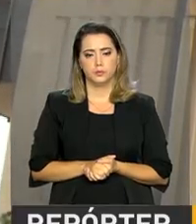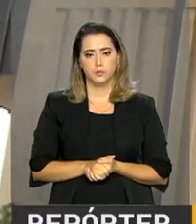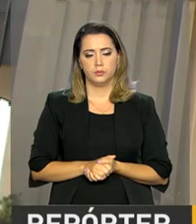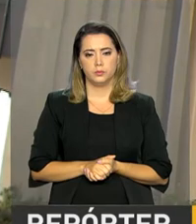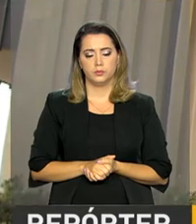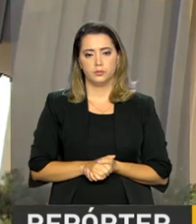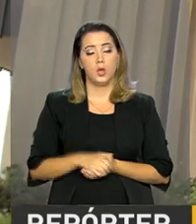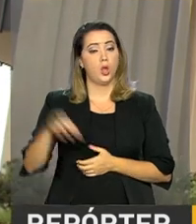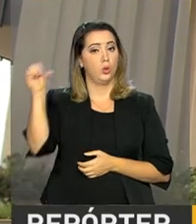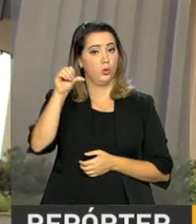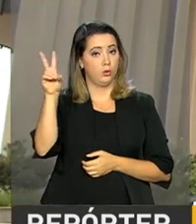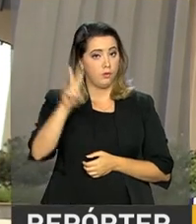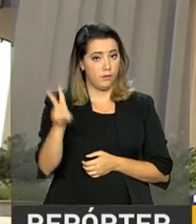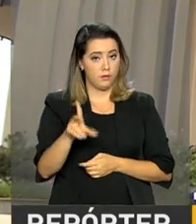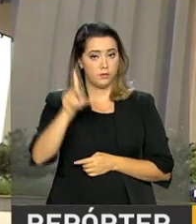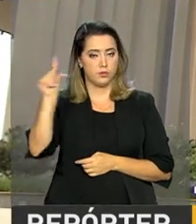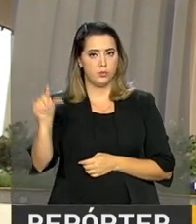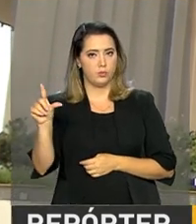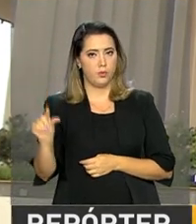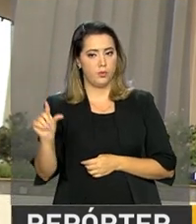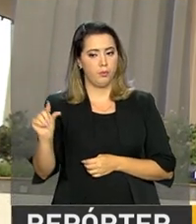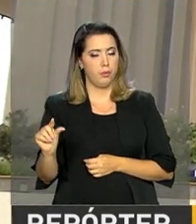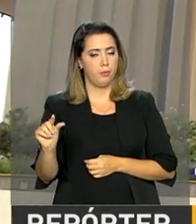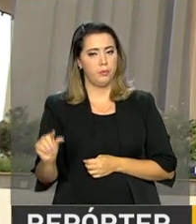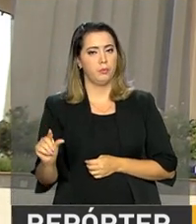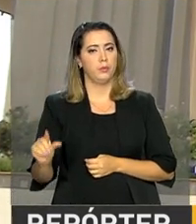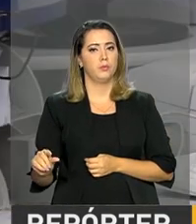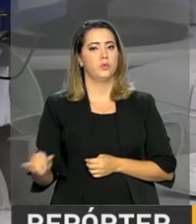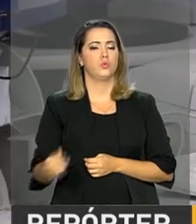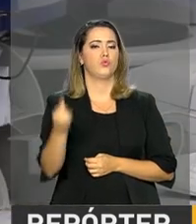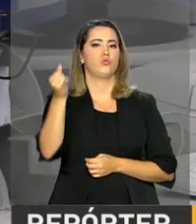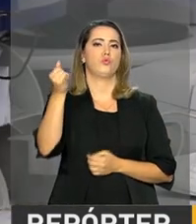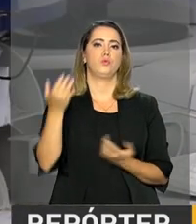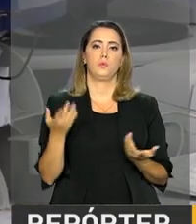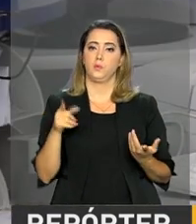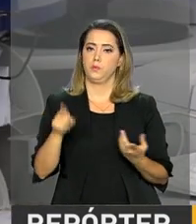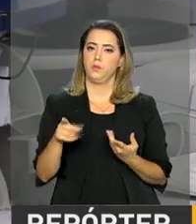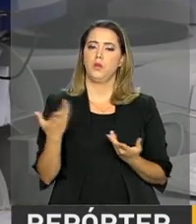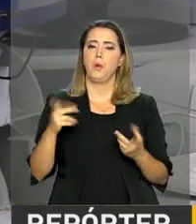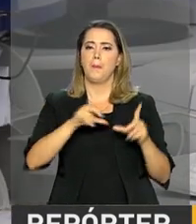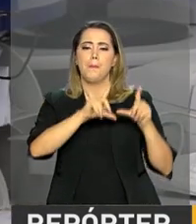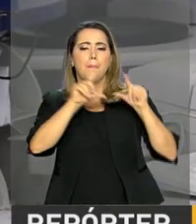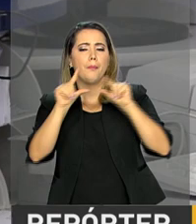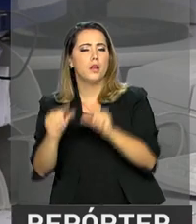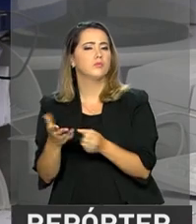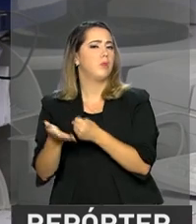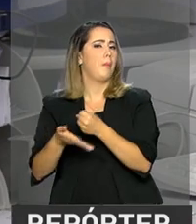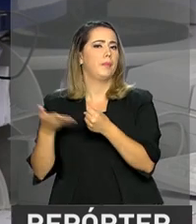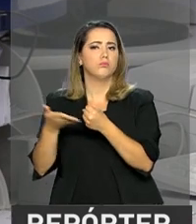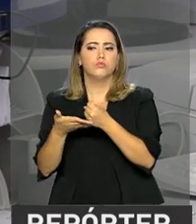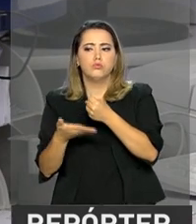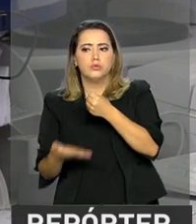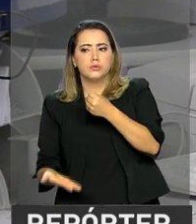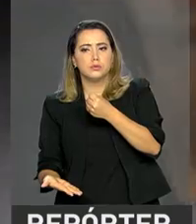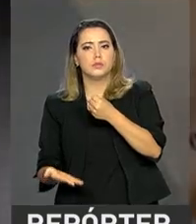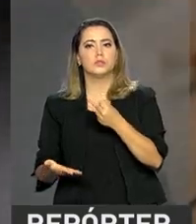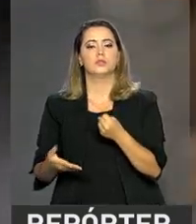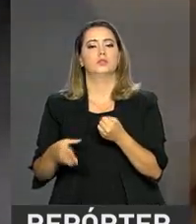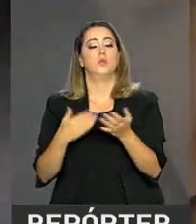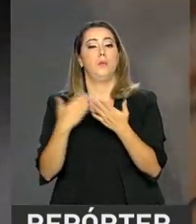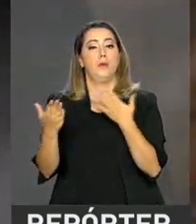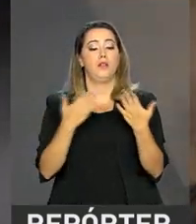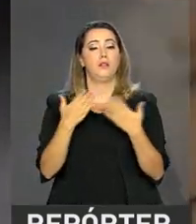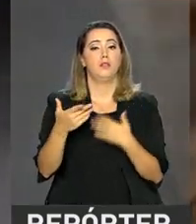Foi a nona redução seguida na taxa básica de juros do país, que chegou ao nível mais baixo desde 2013.